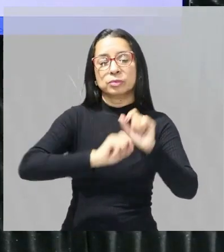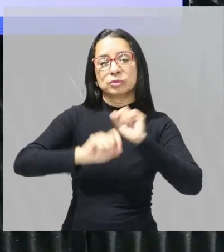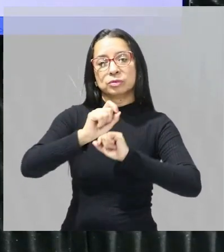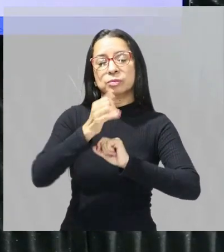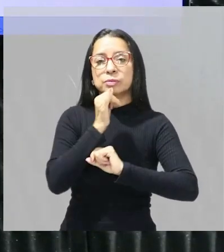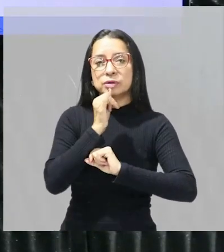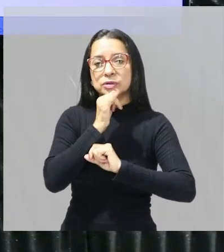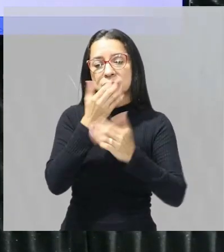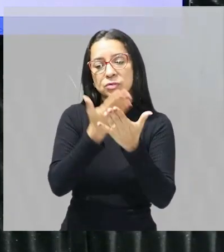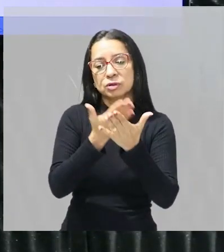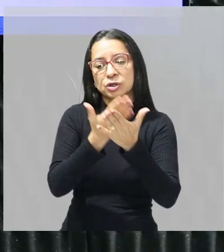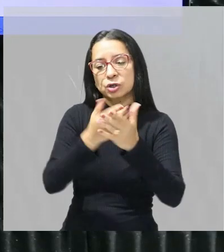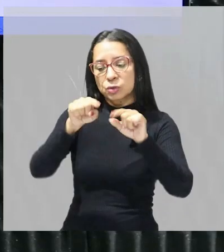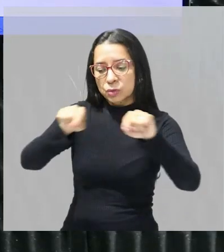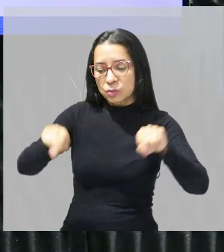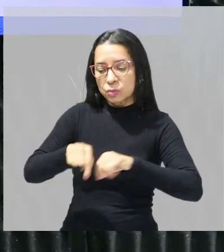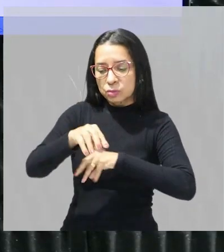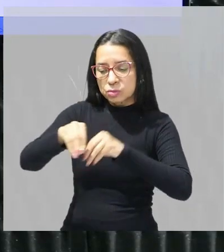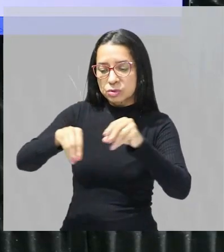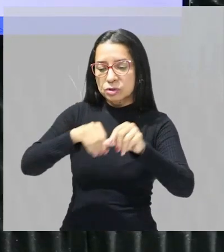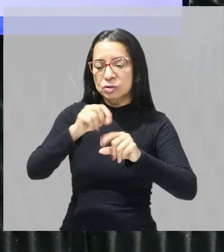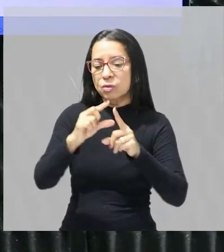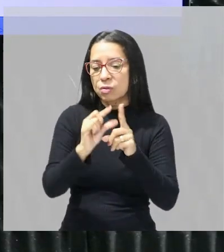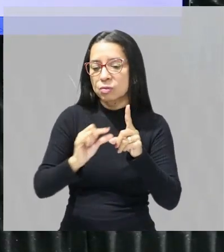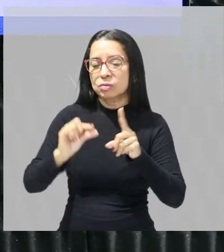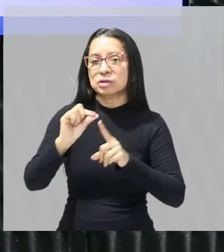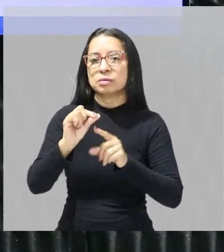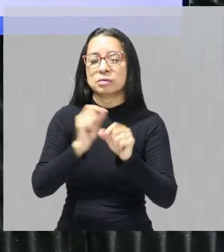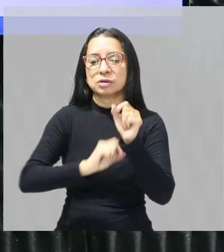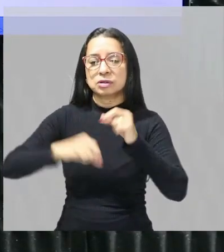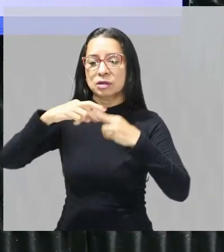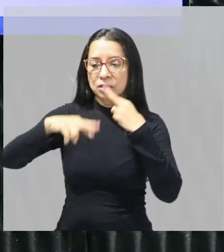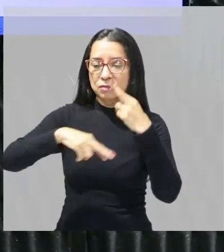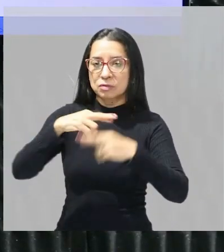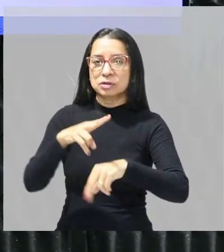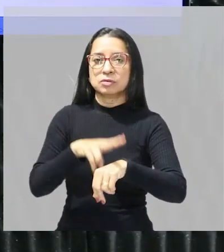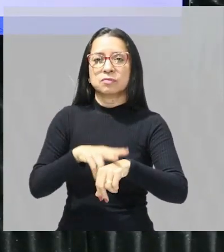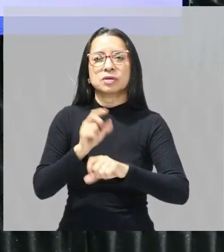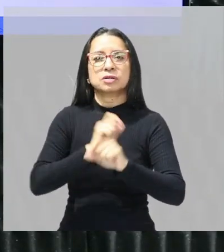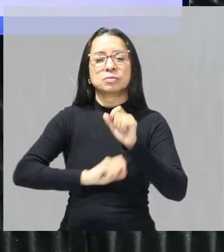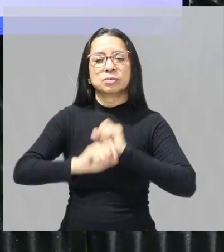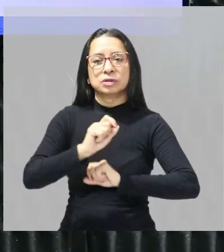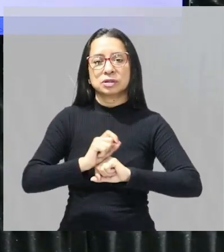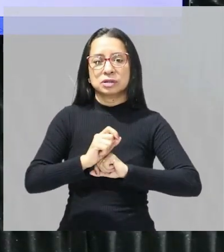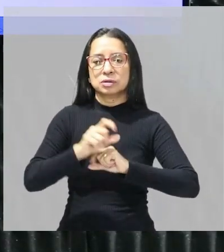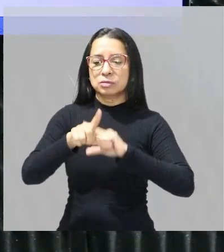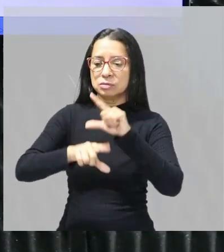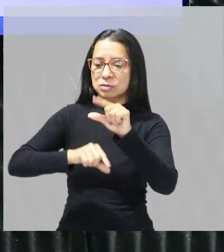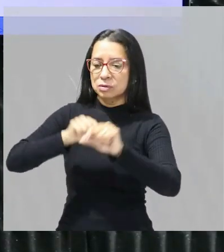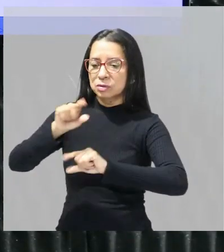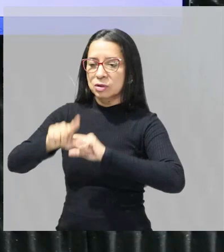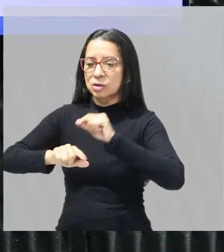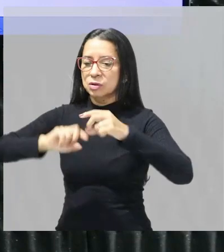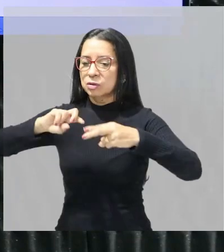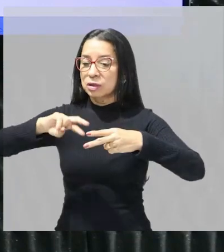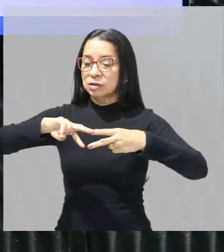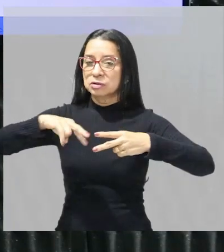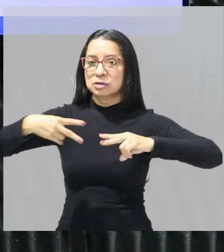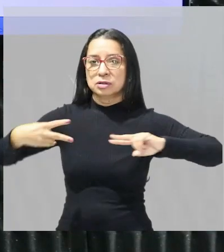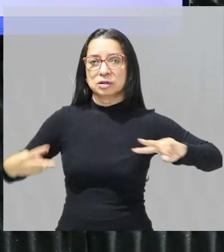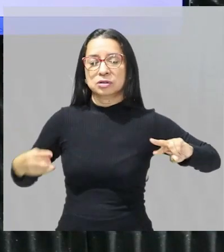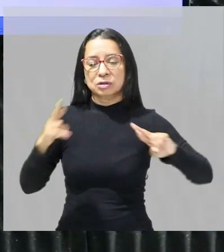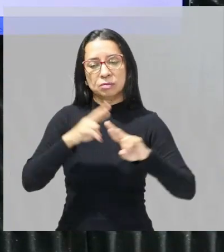sobre, por exemplo, estudos de solos, sementes. É a Revolução Verde que vai trazer, por exemplo, a seleção genética relativa